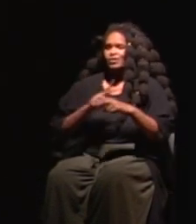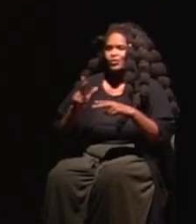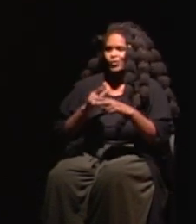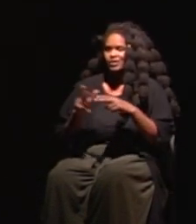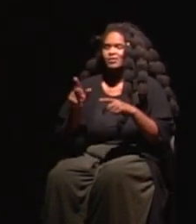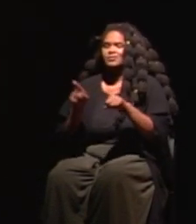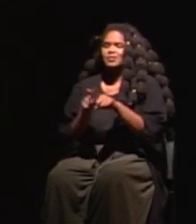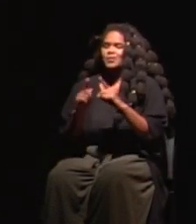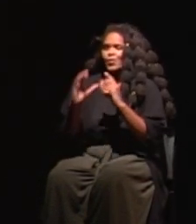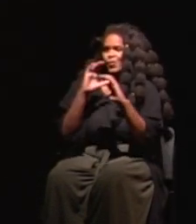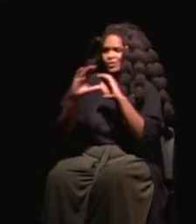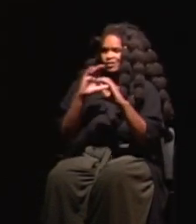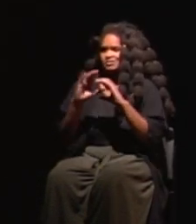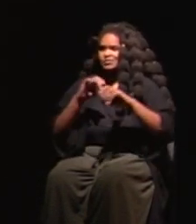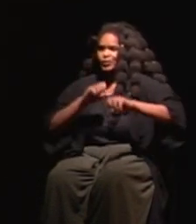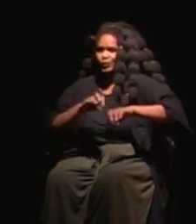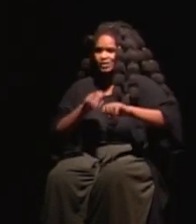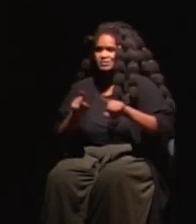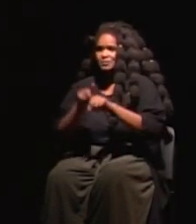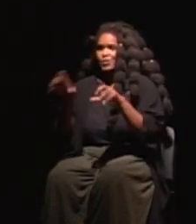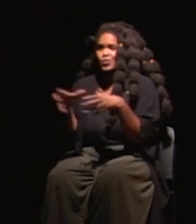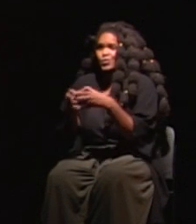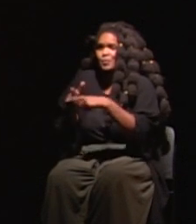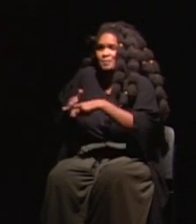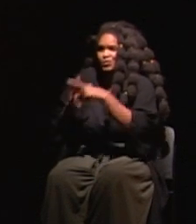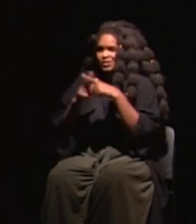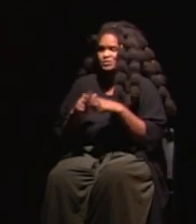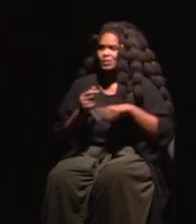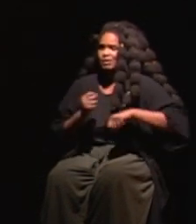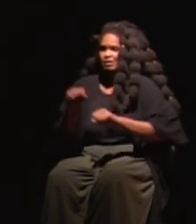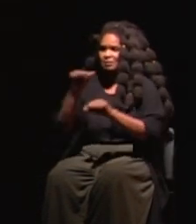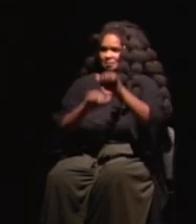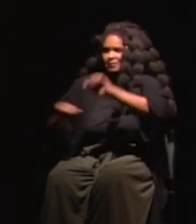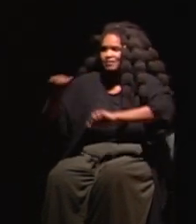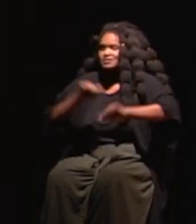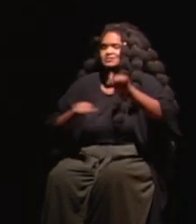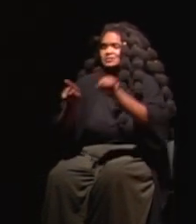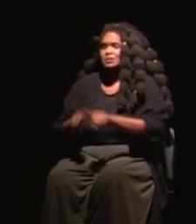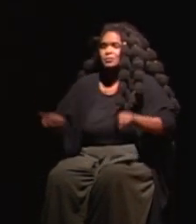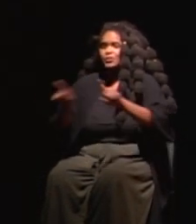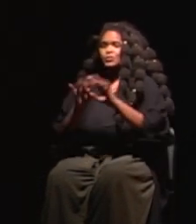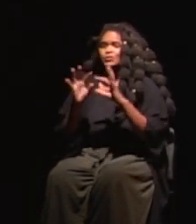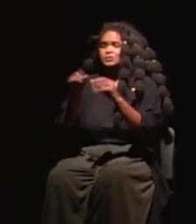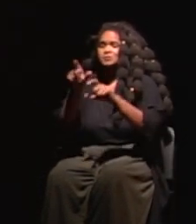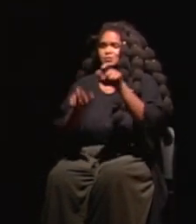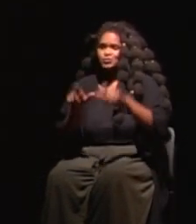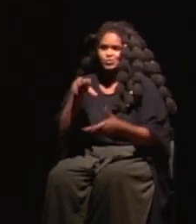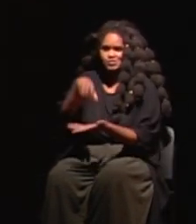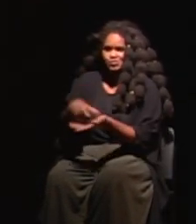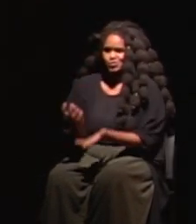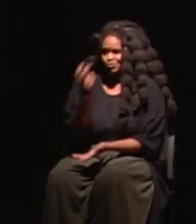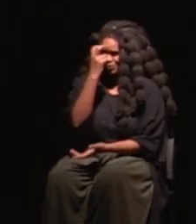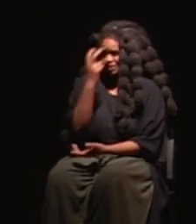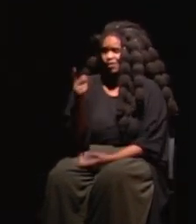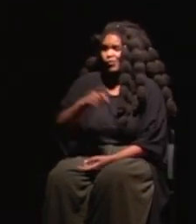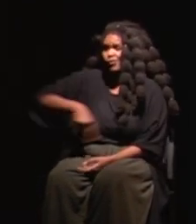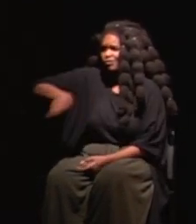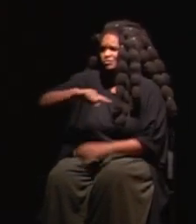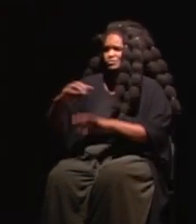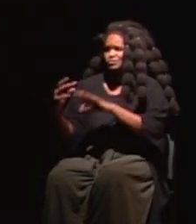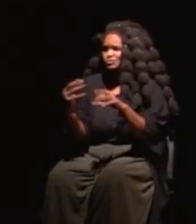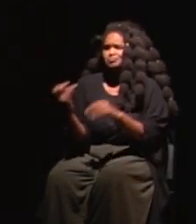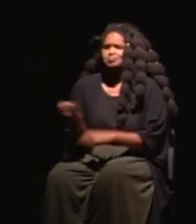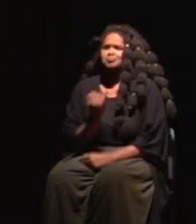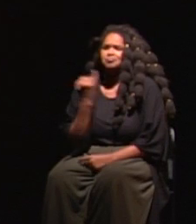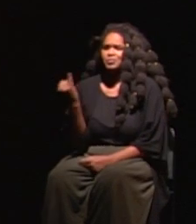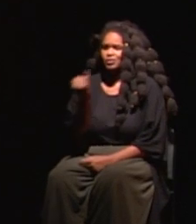e educação, a turma da manutenção, da limpeza e ao todo o pessoal do Centro Cultural. Eles são fundamentais